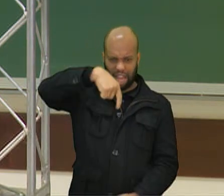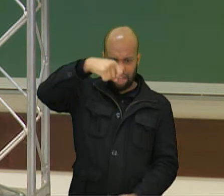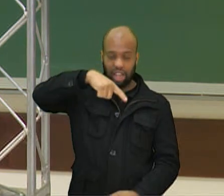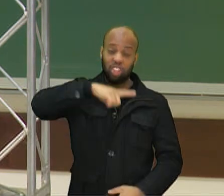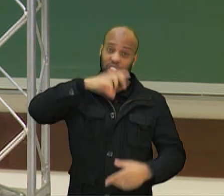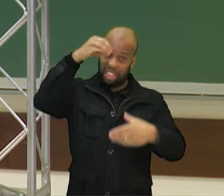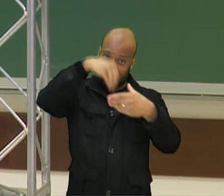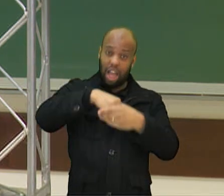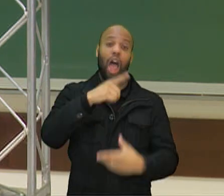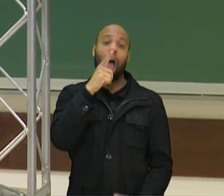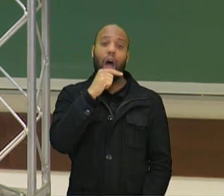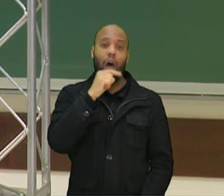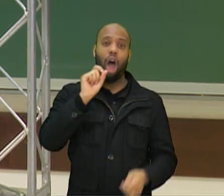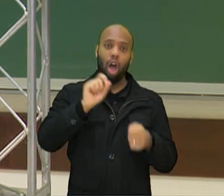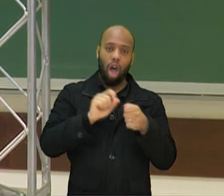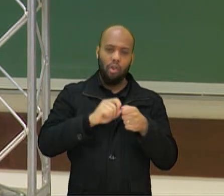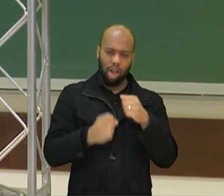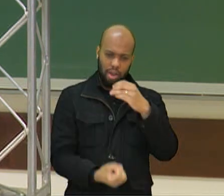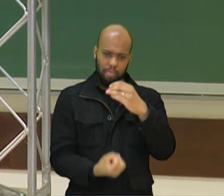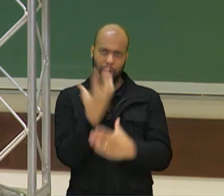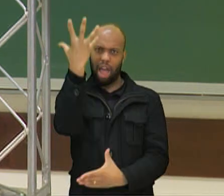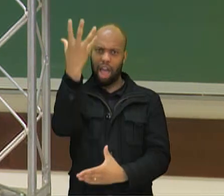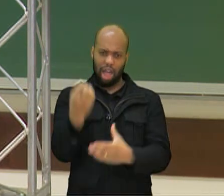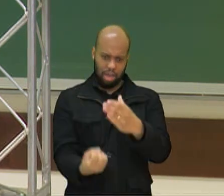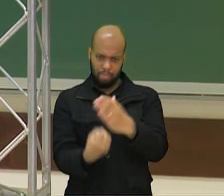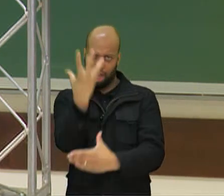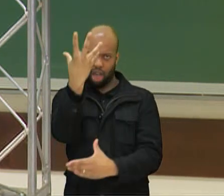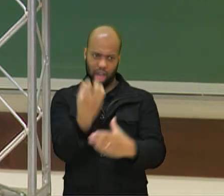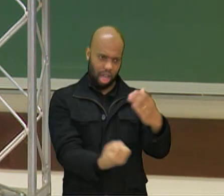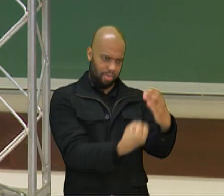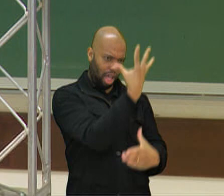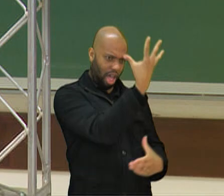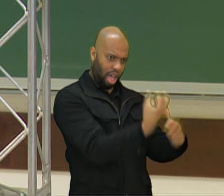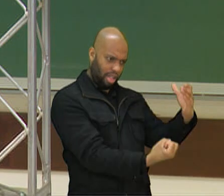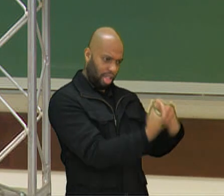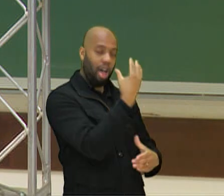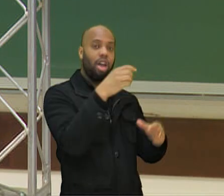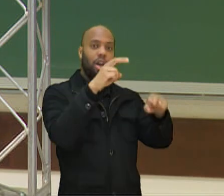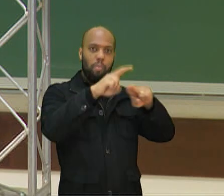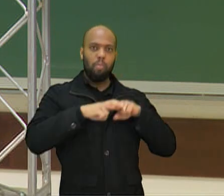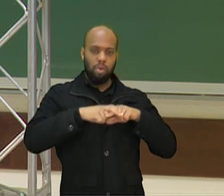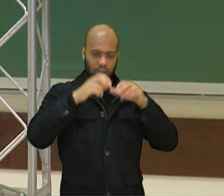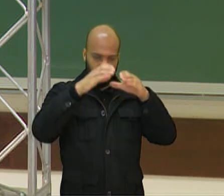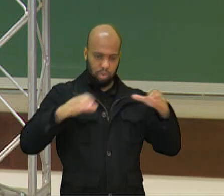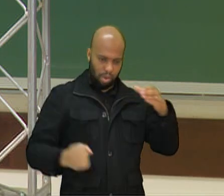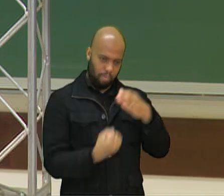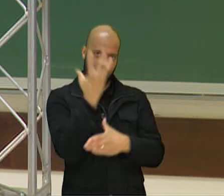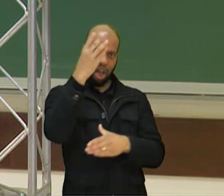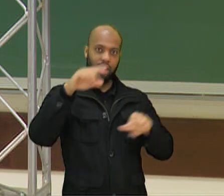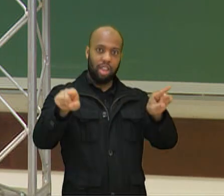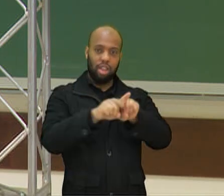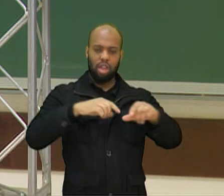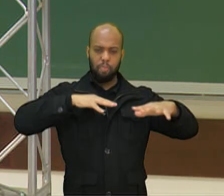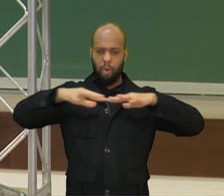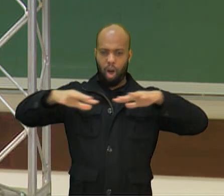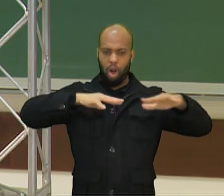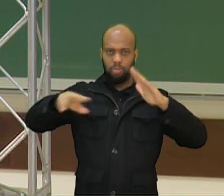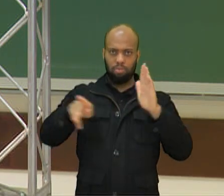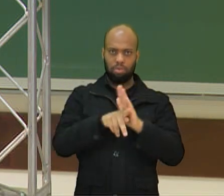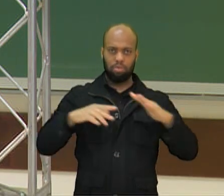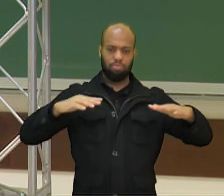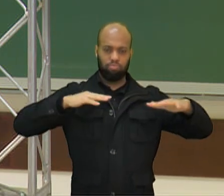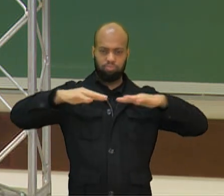nosso planeta que foram sendo expelidas em função das erupções vulcânicas e das atividades sísmicas existentes no nosso